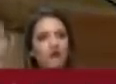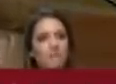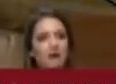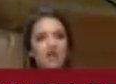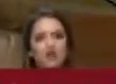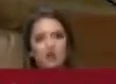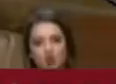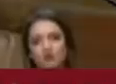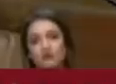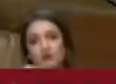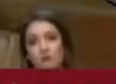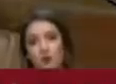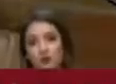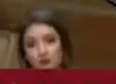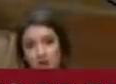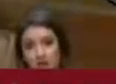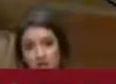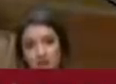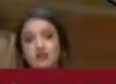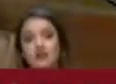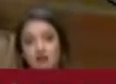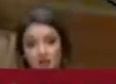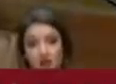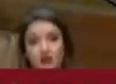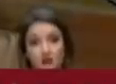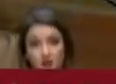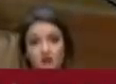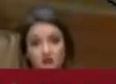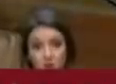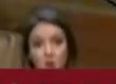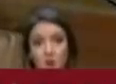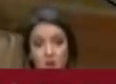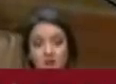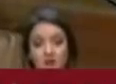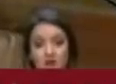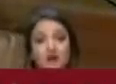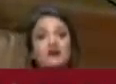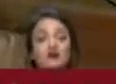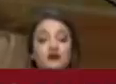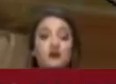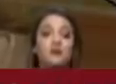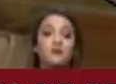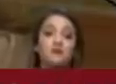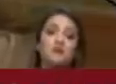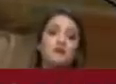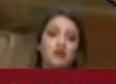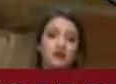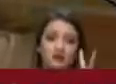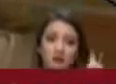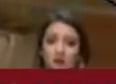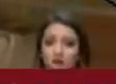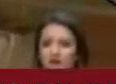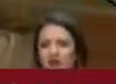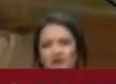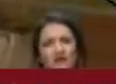rua, eu vou te matar. E as pessoas são pessoas mesmo, não é nem fake, não. Então a gente está sofrendo uma perseguição, uma